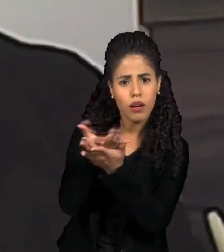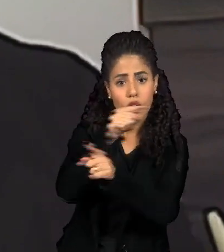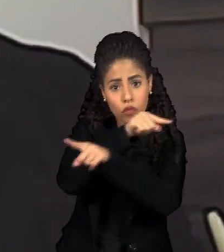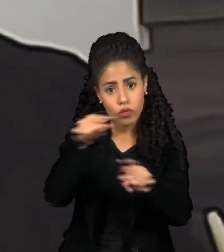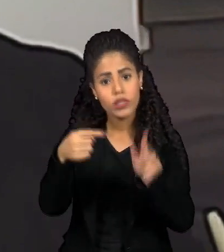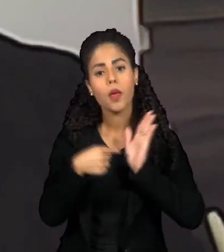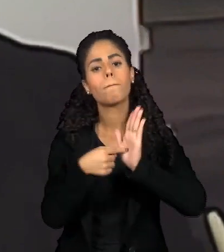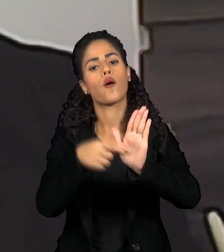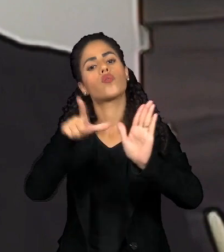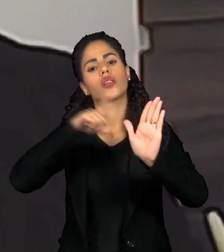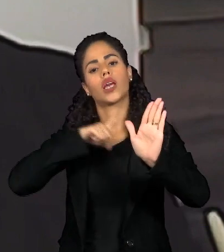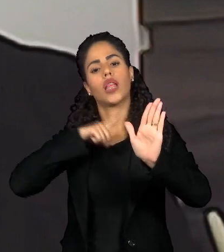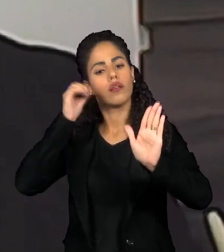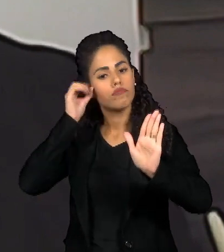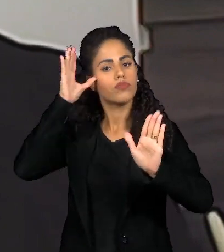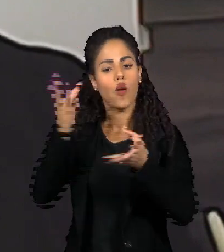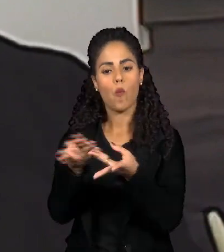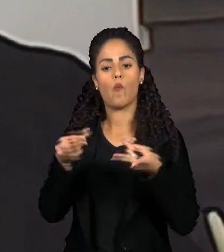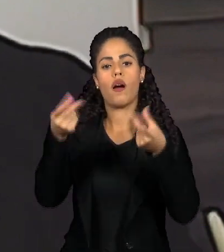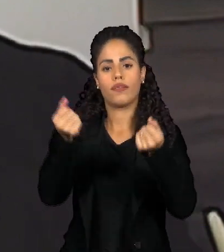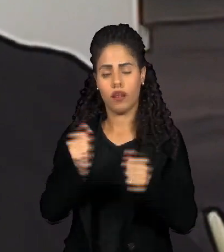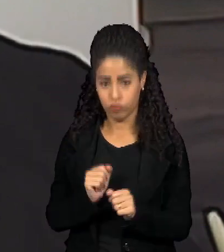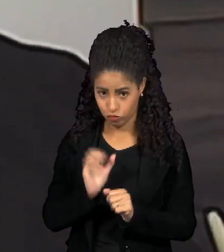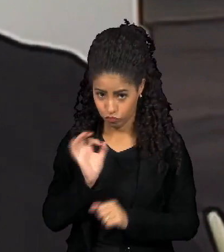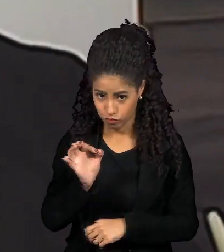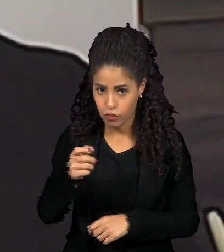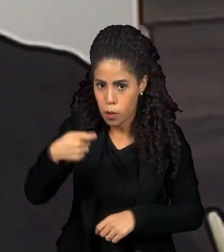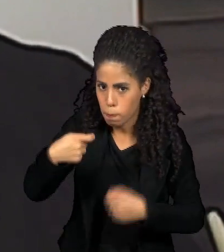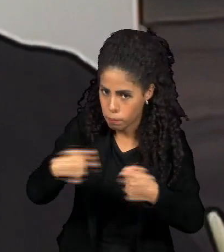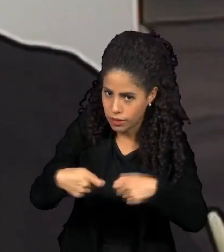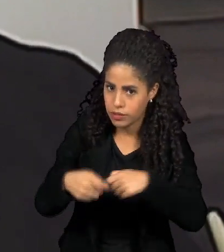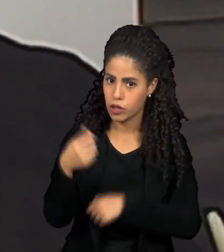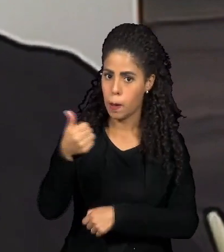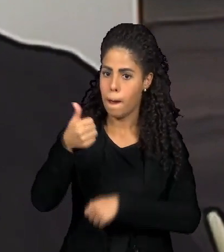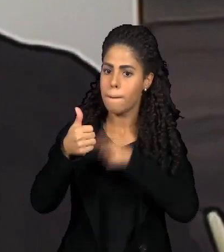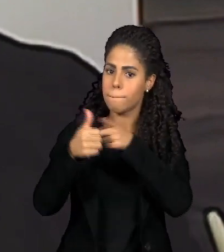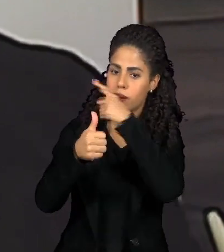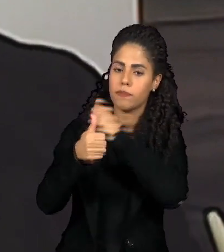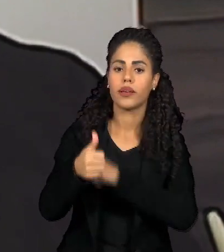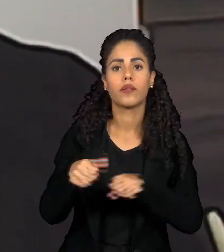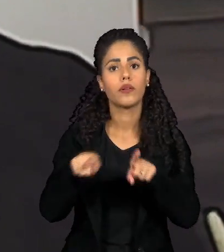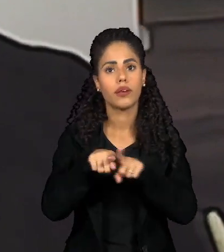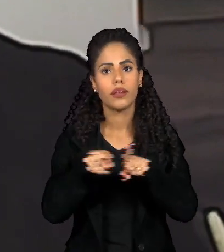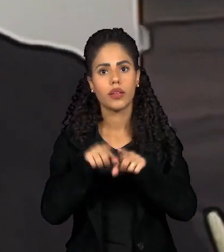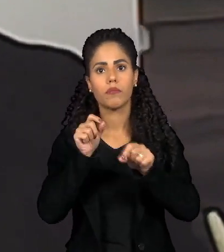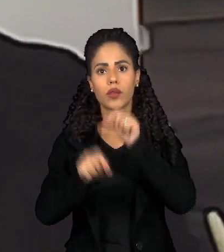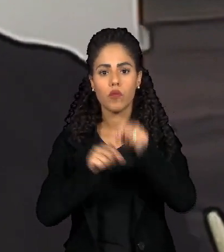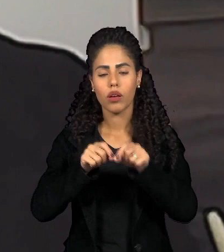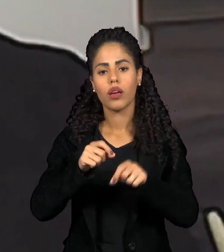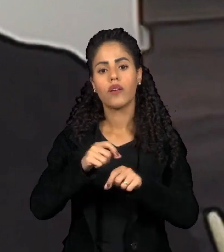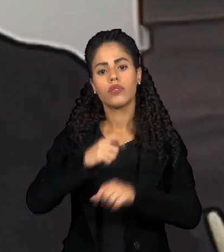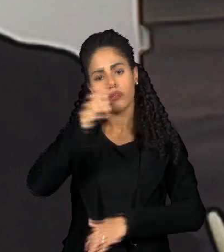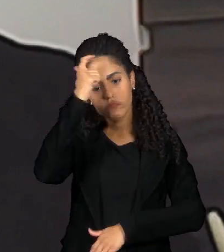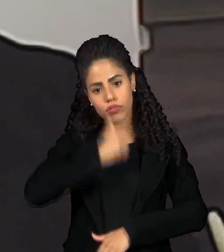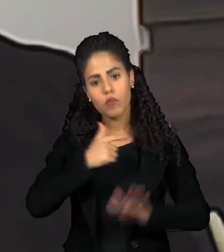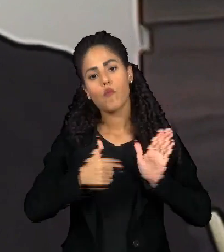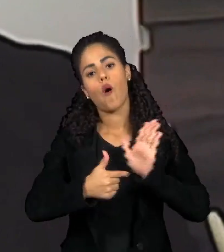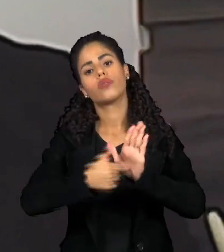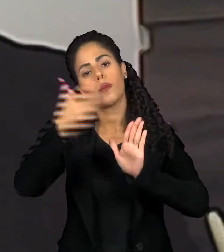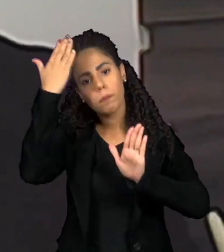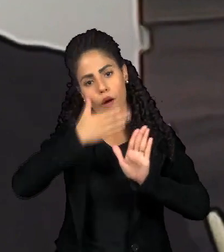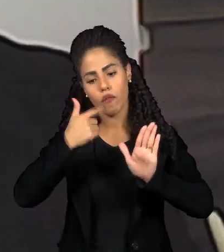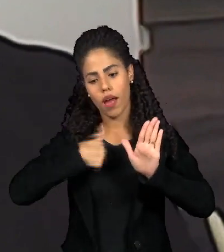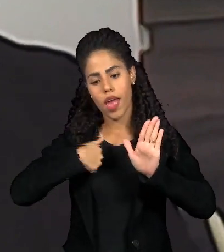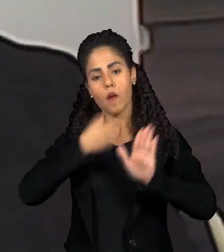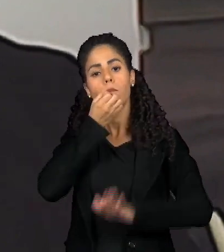tem conhecimento dentro do mercado, dentro daquilo que você faz. E você tem que provar sempre que você tem o do melhor, que você